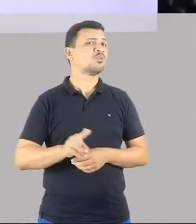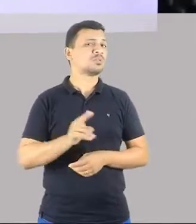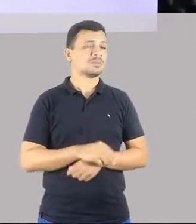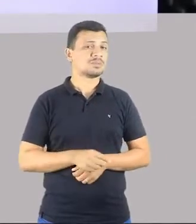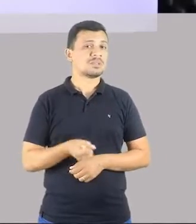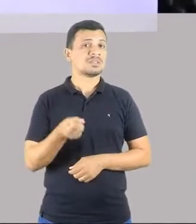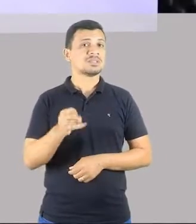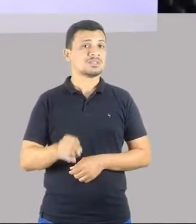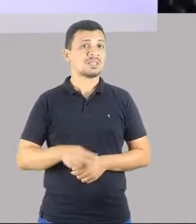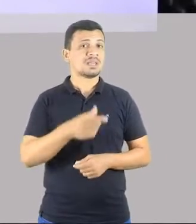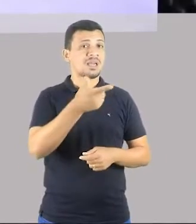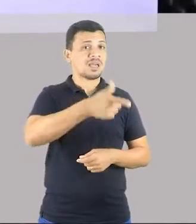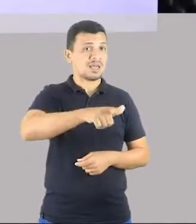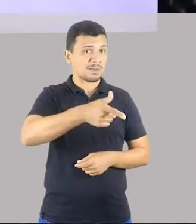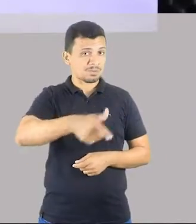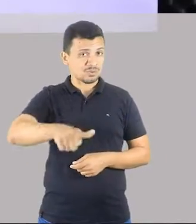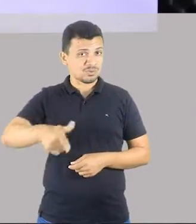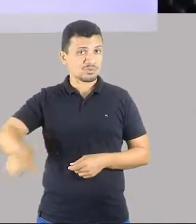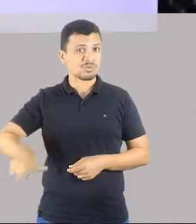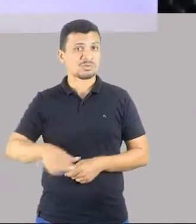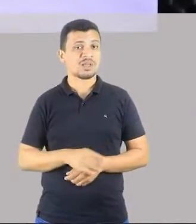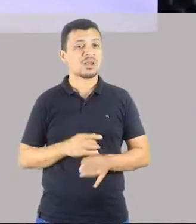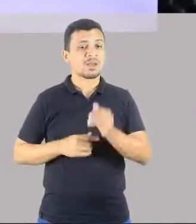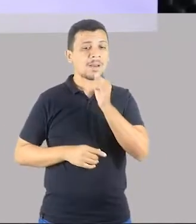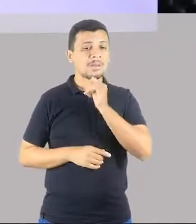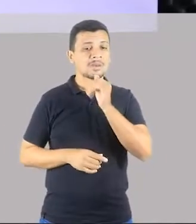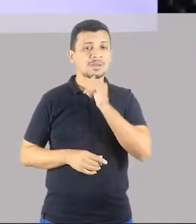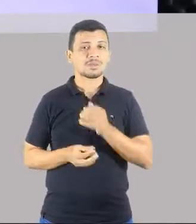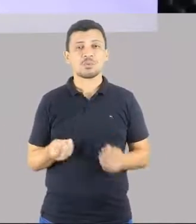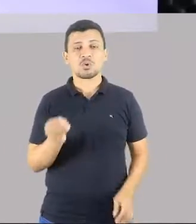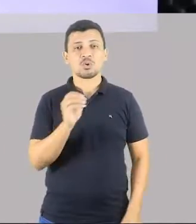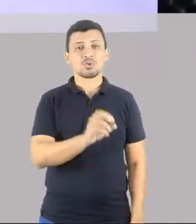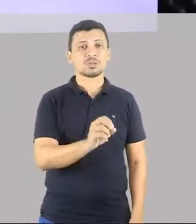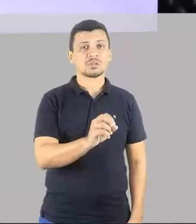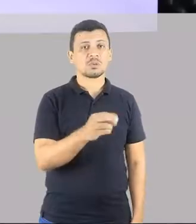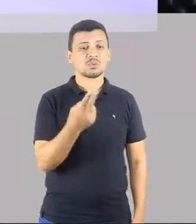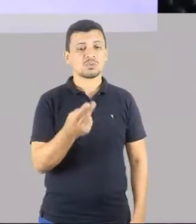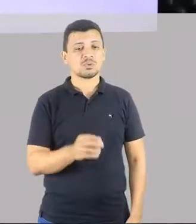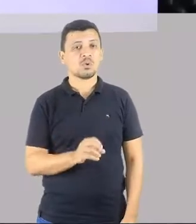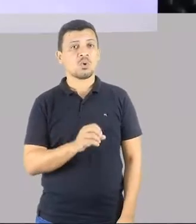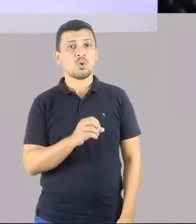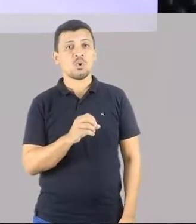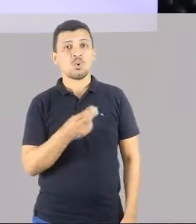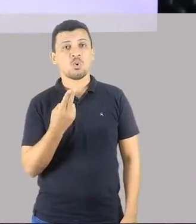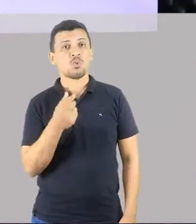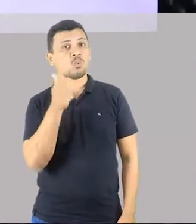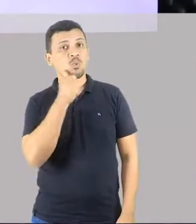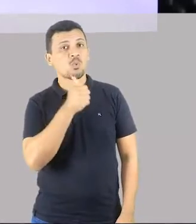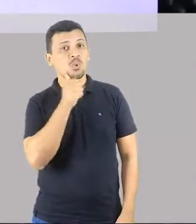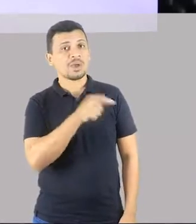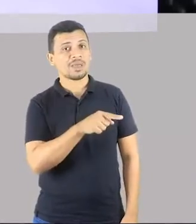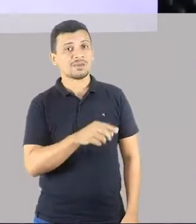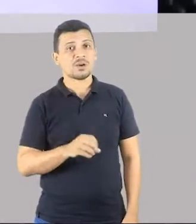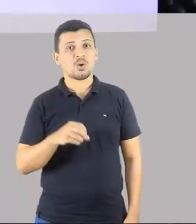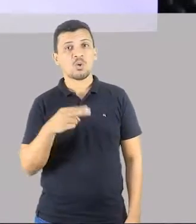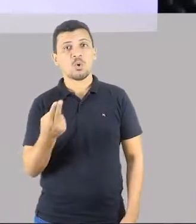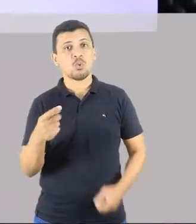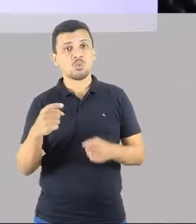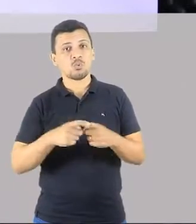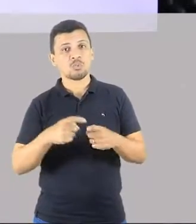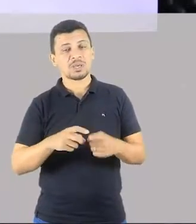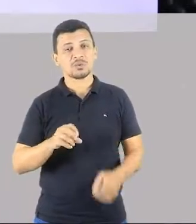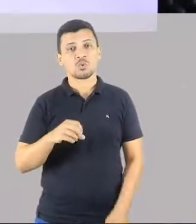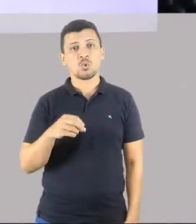eles estiverem repetidos. Por exemplo, se eu usasse o ou aqui, ou ela, ou o médico, ou eu,